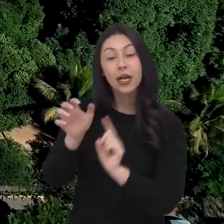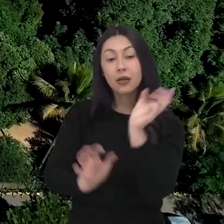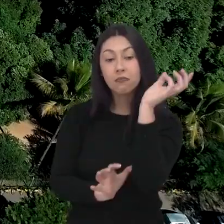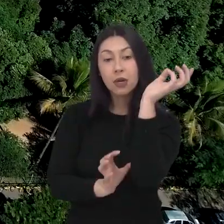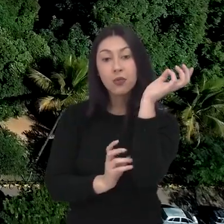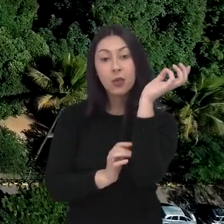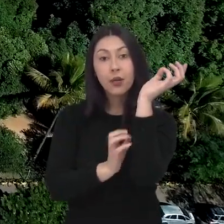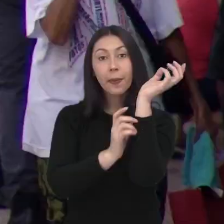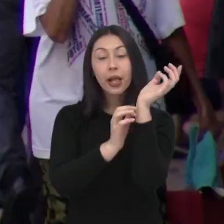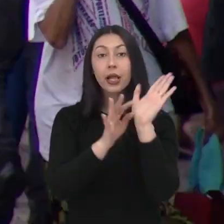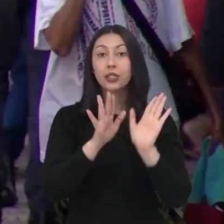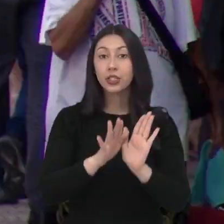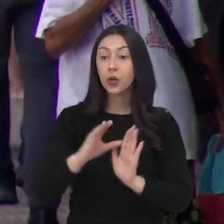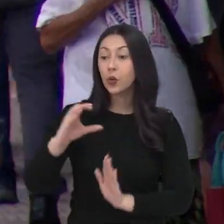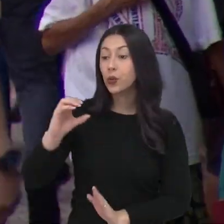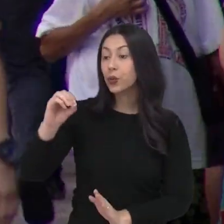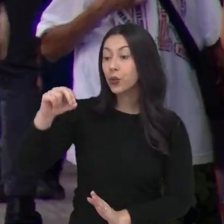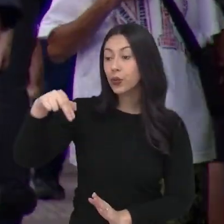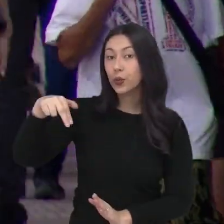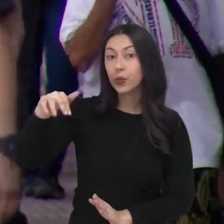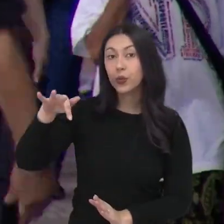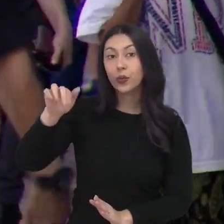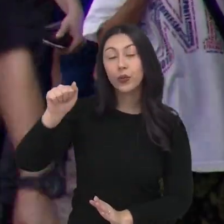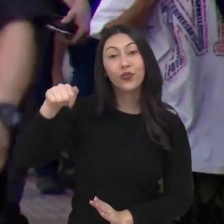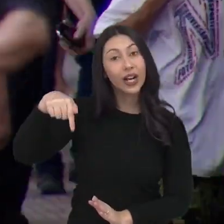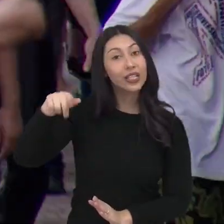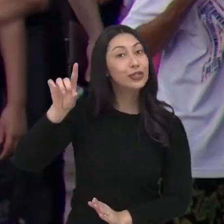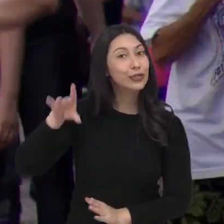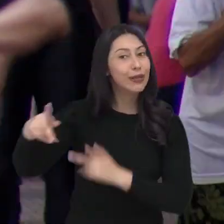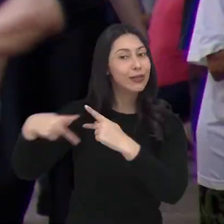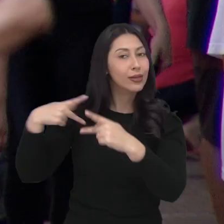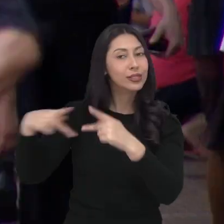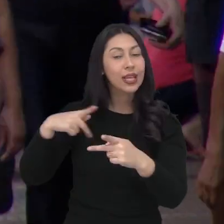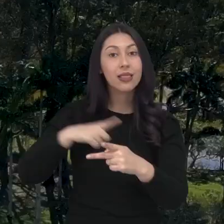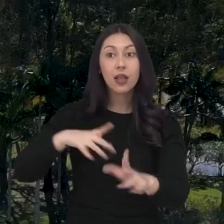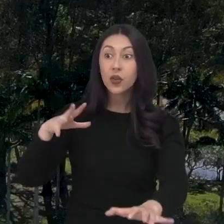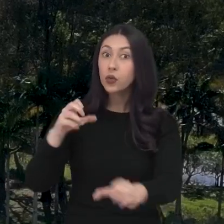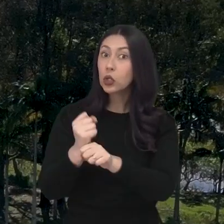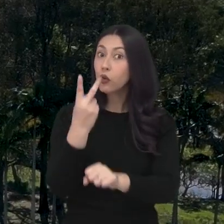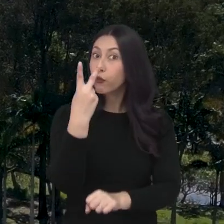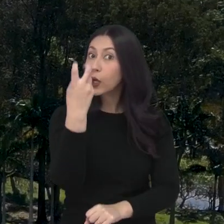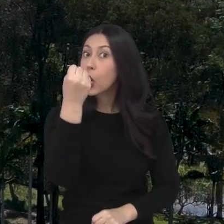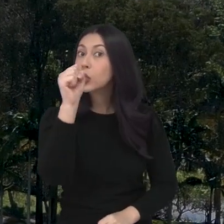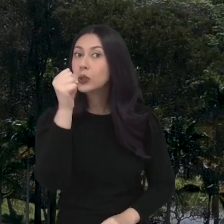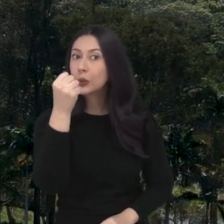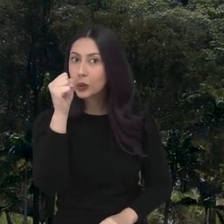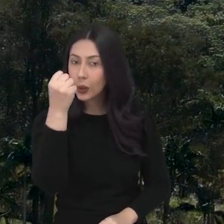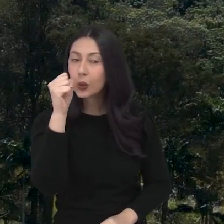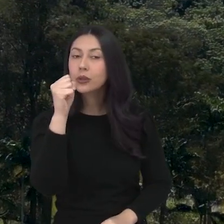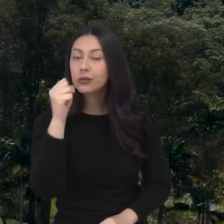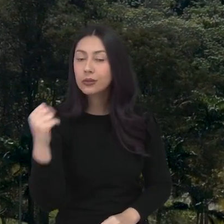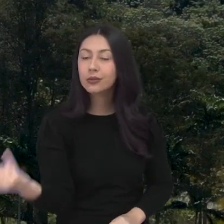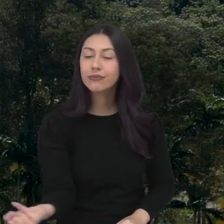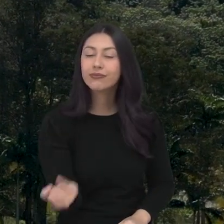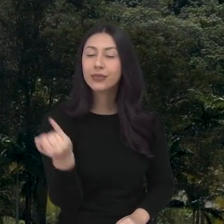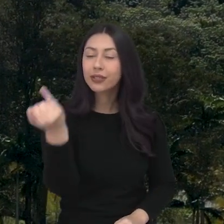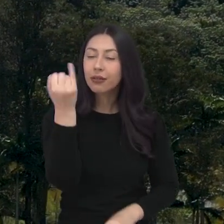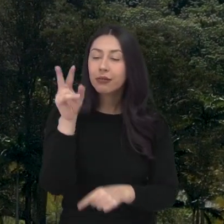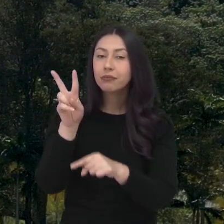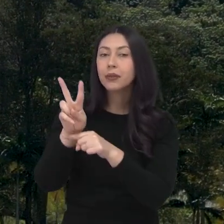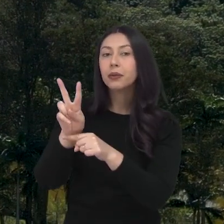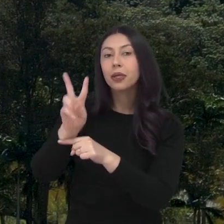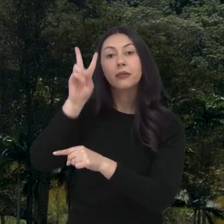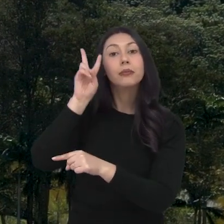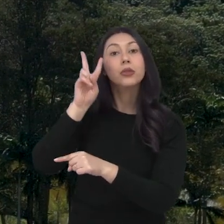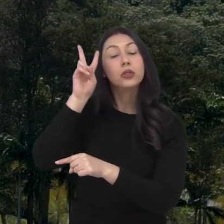Parque Vicentina Aranha. Já o CONFAC, que valoriza a cultura joseense, elenca 28 construções essenciais para a